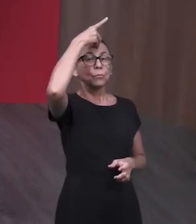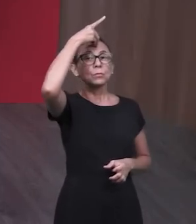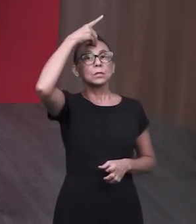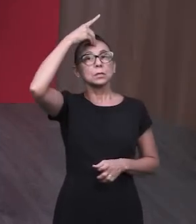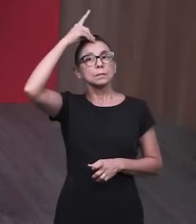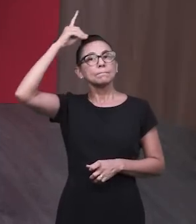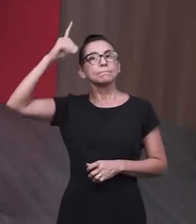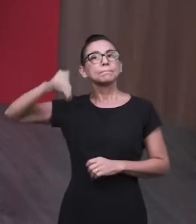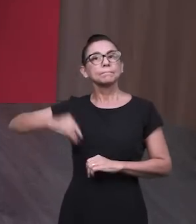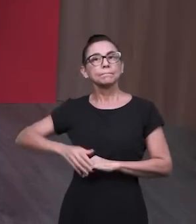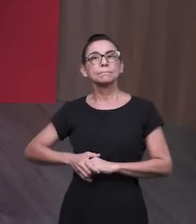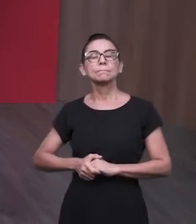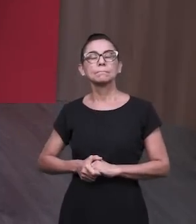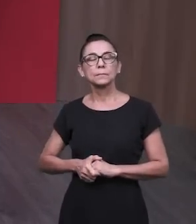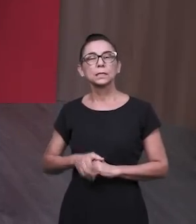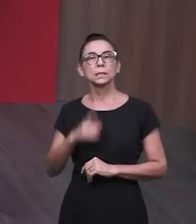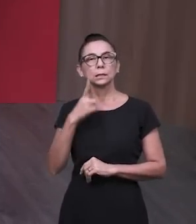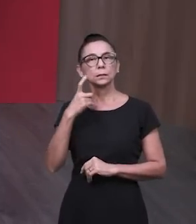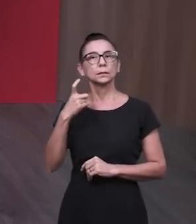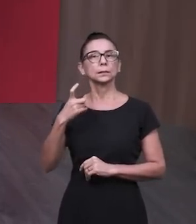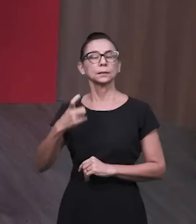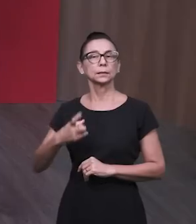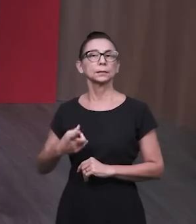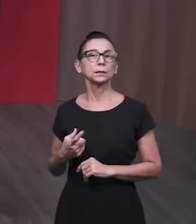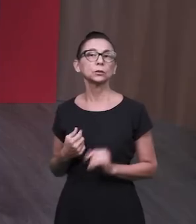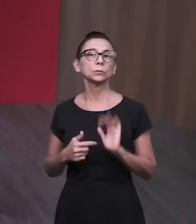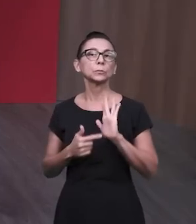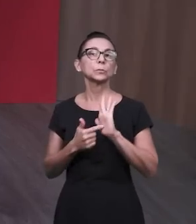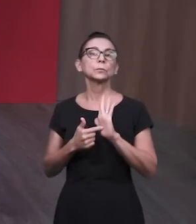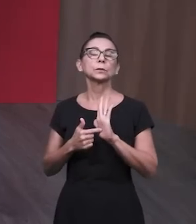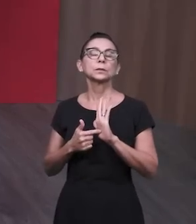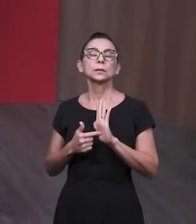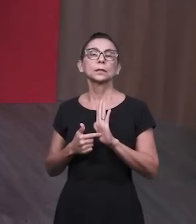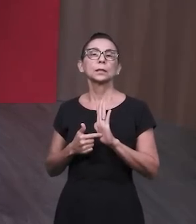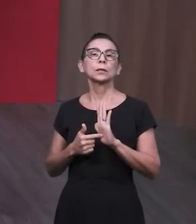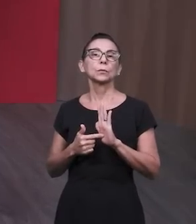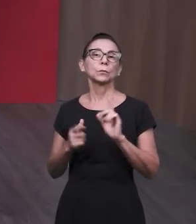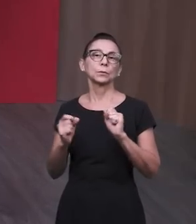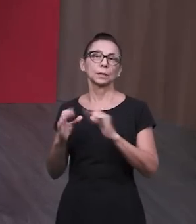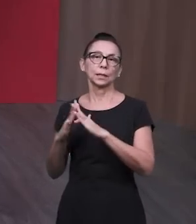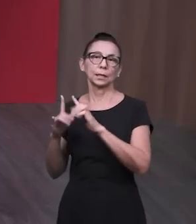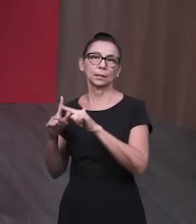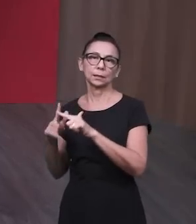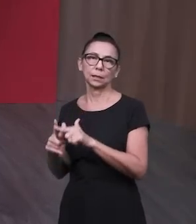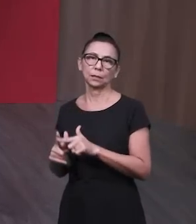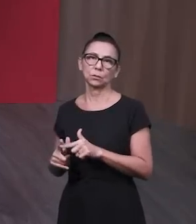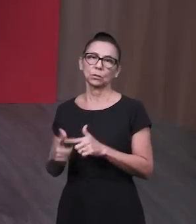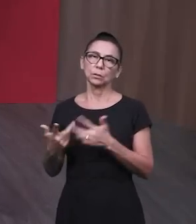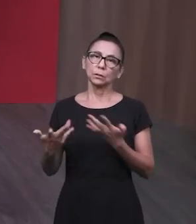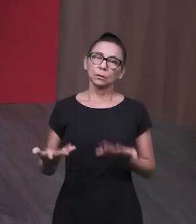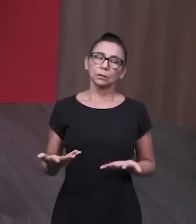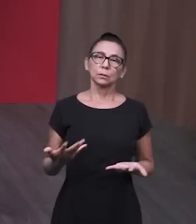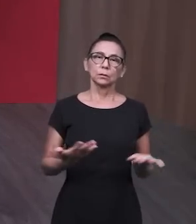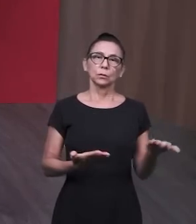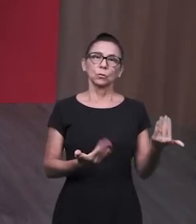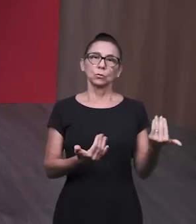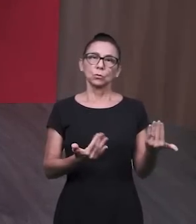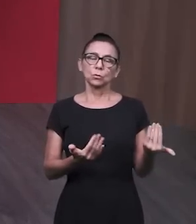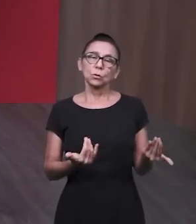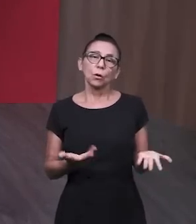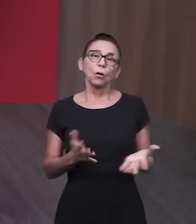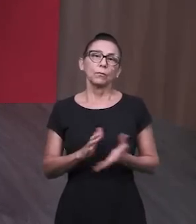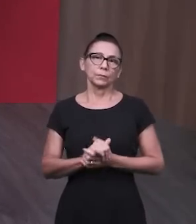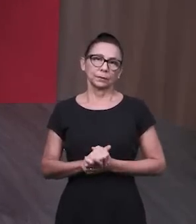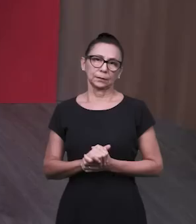experiências fortes. E aí, isso é interessante para mostrar à igreja, e o mundo está vendo isso, que os nossos jovens não estão